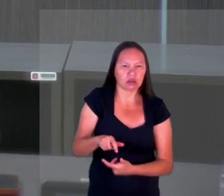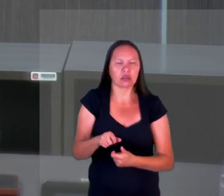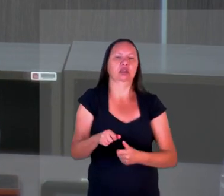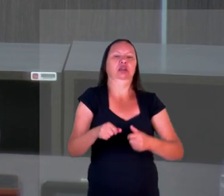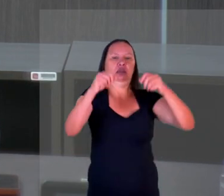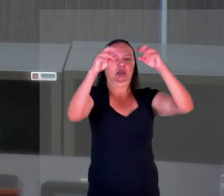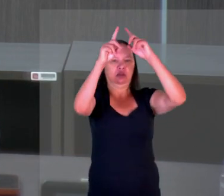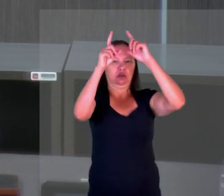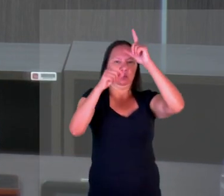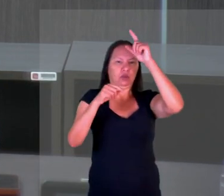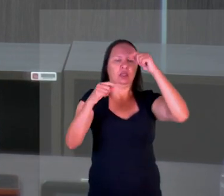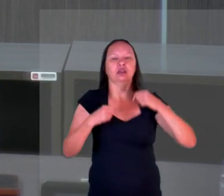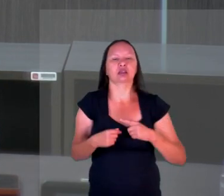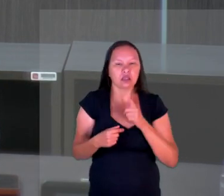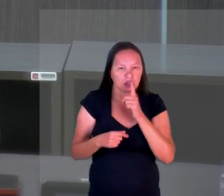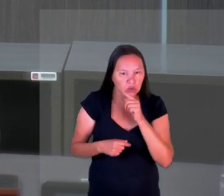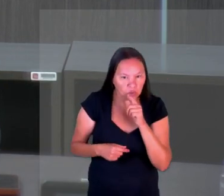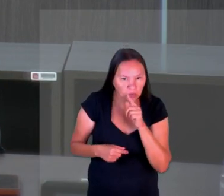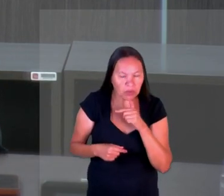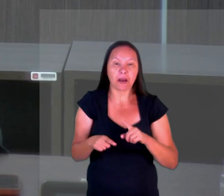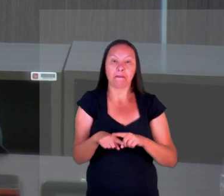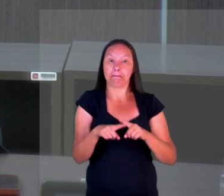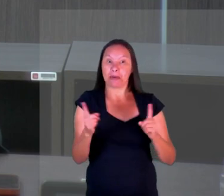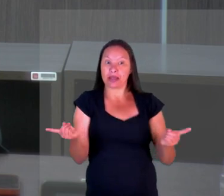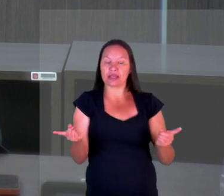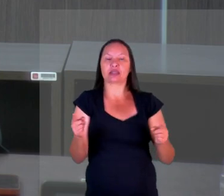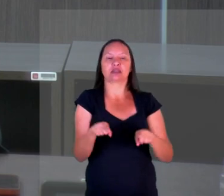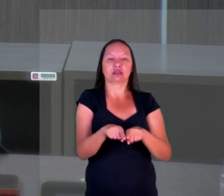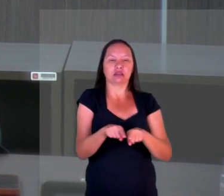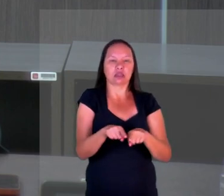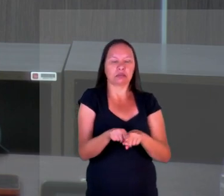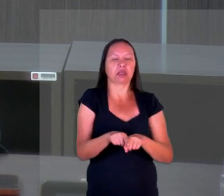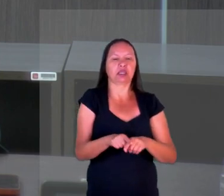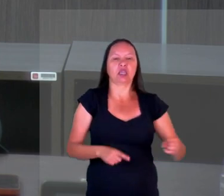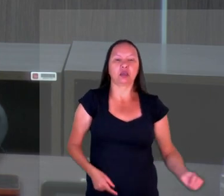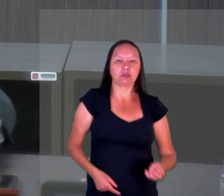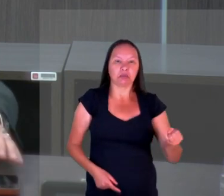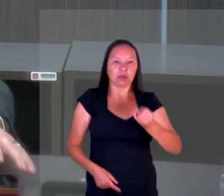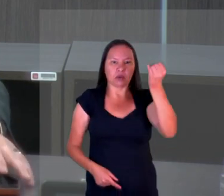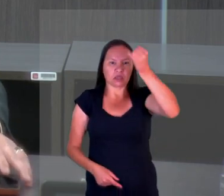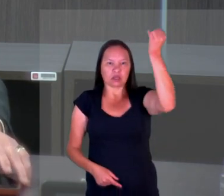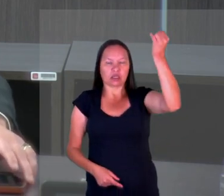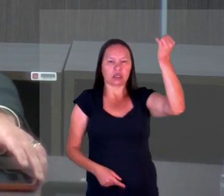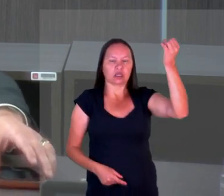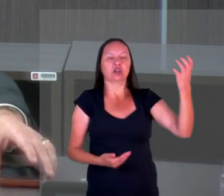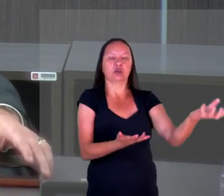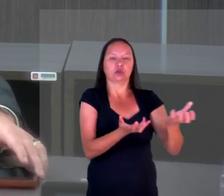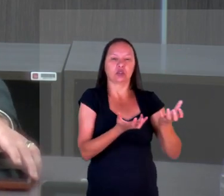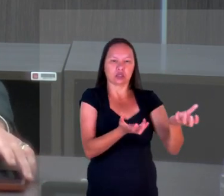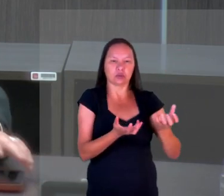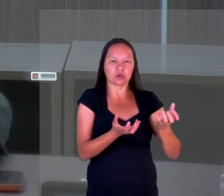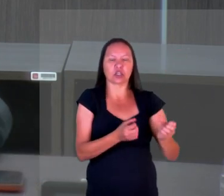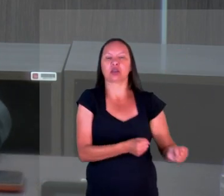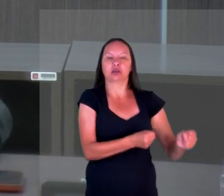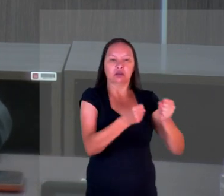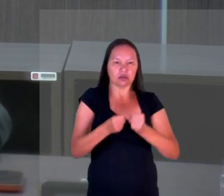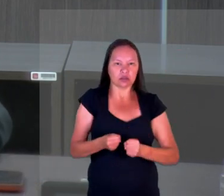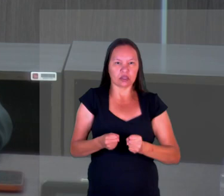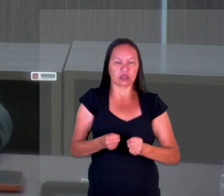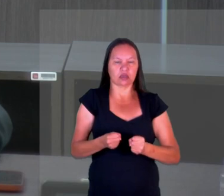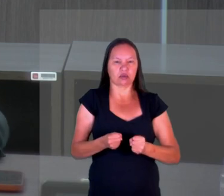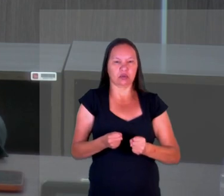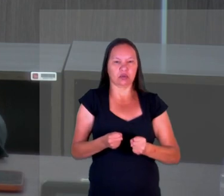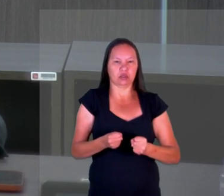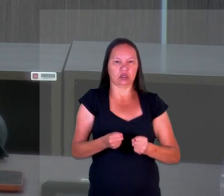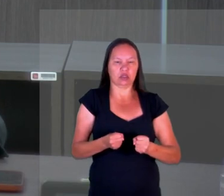também para garantir a lei a ordem em situações que sejam necessárias conforme solicitação dos poderes ou do chefe dos do do